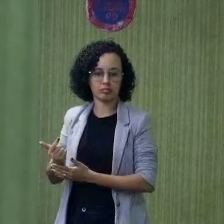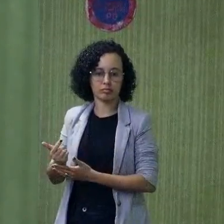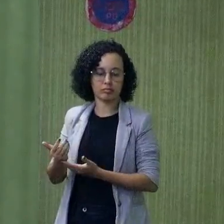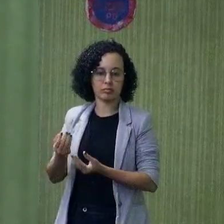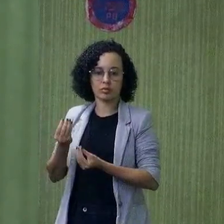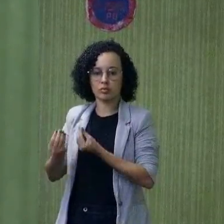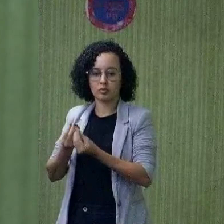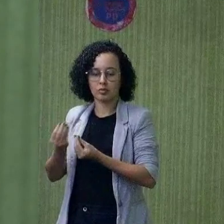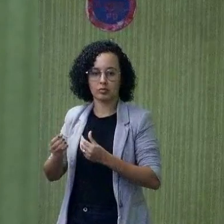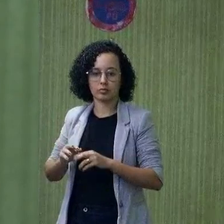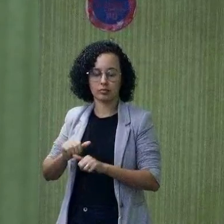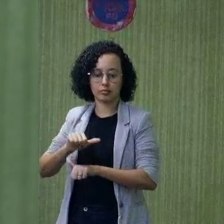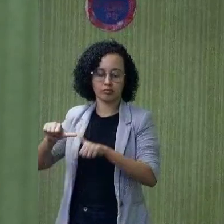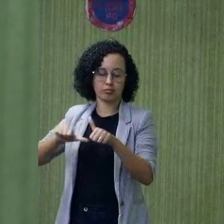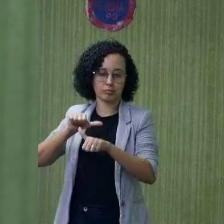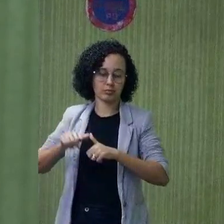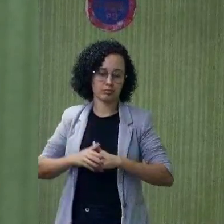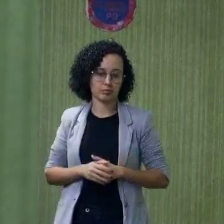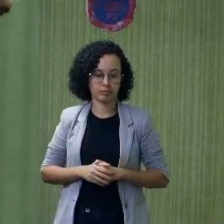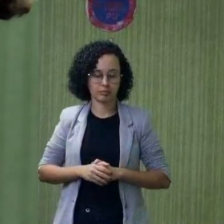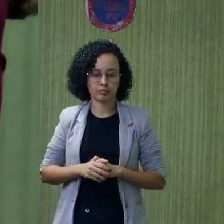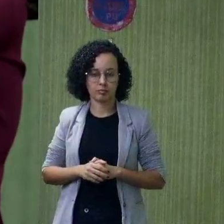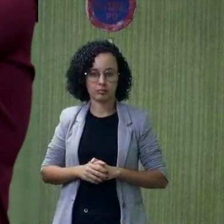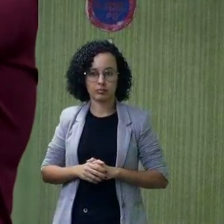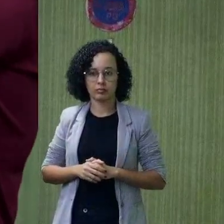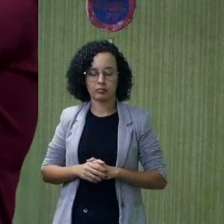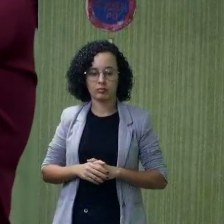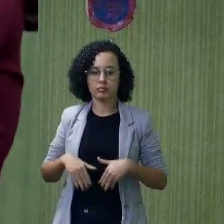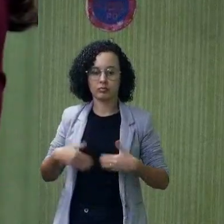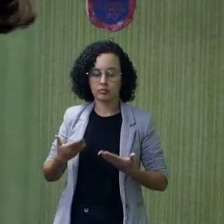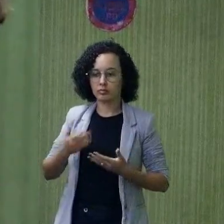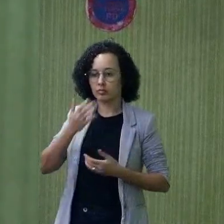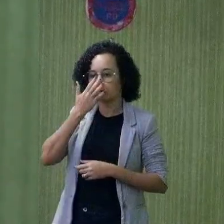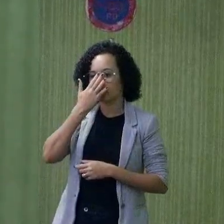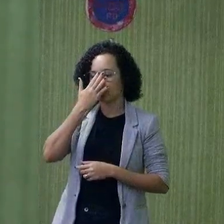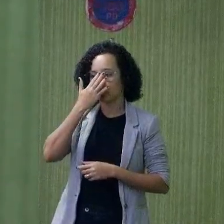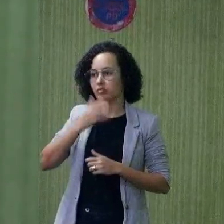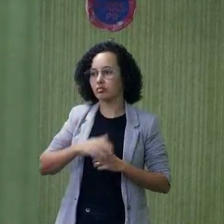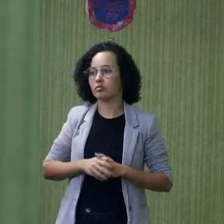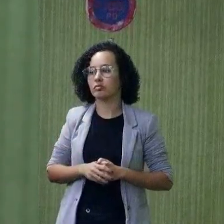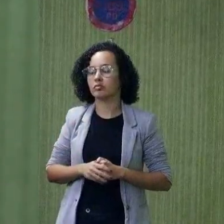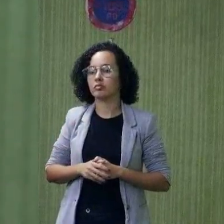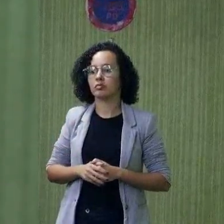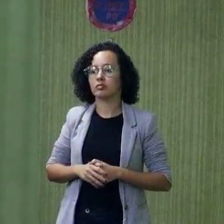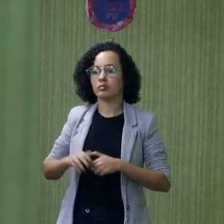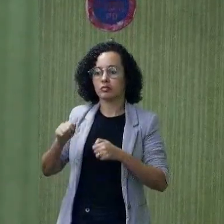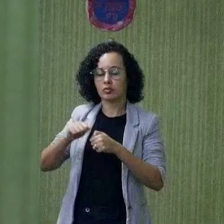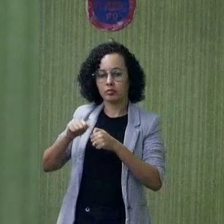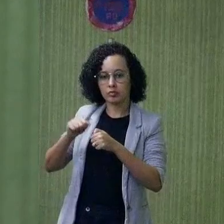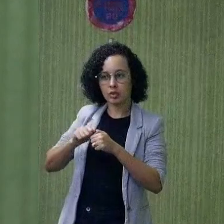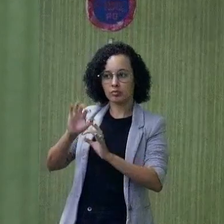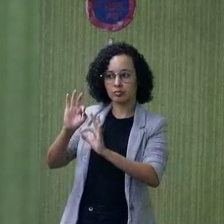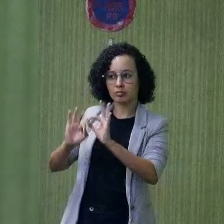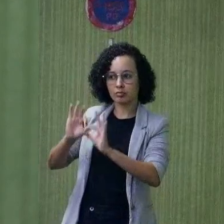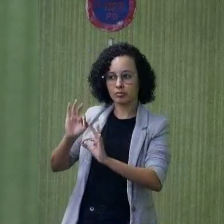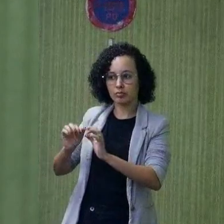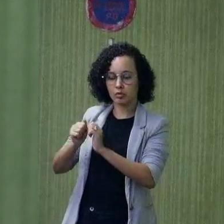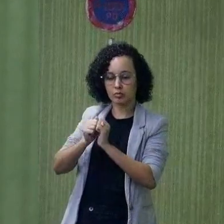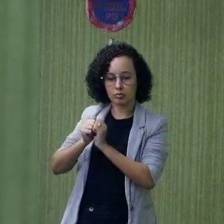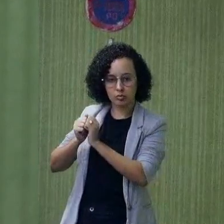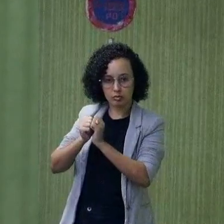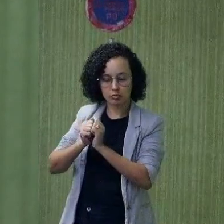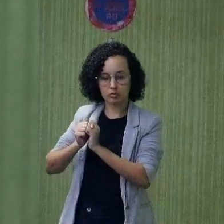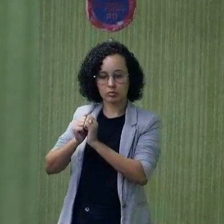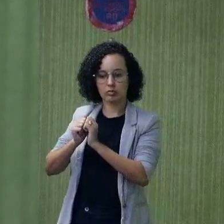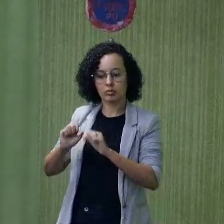existiam antes da enchente então fizemos essa essa nota conjunta né para termos os esforços